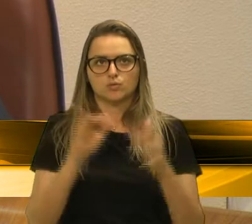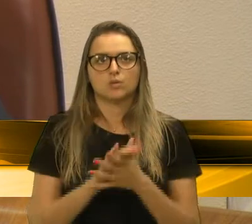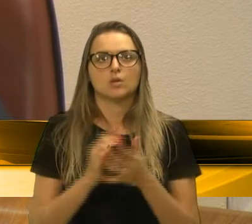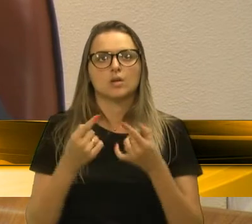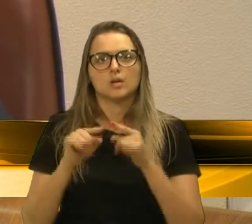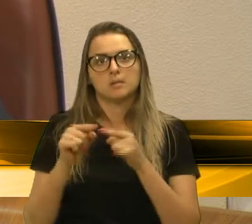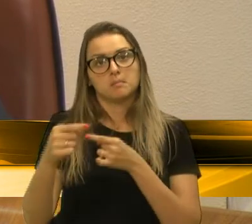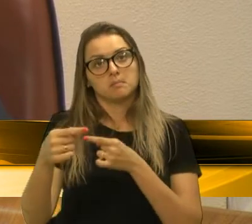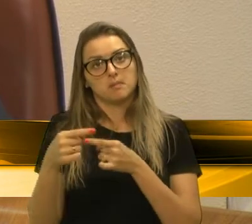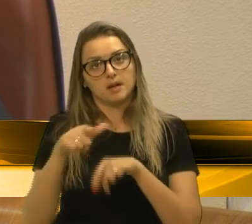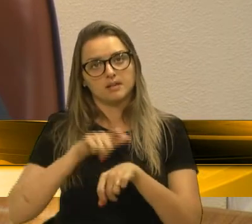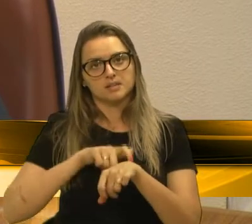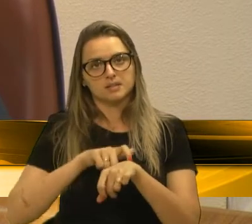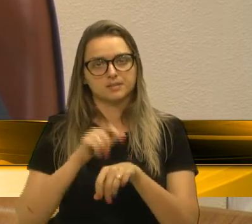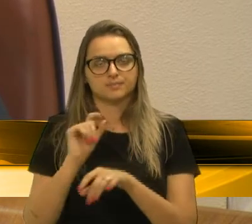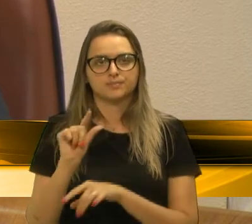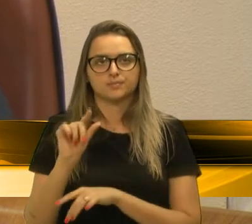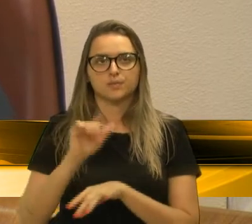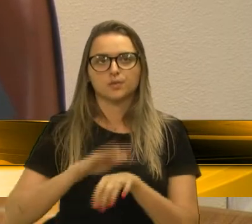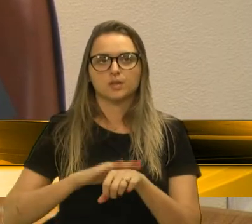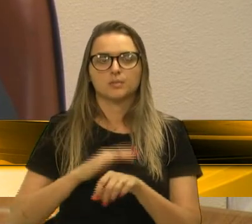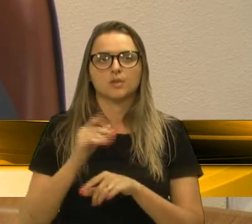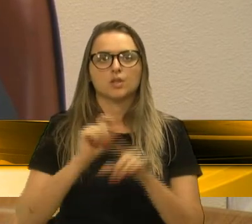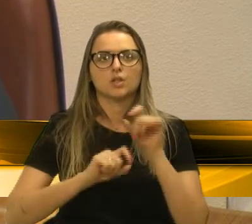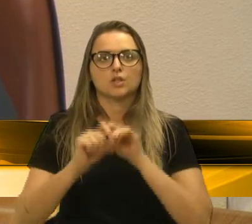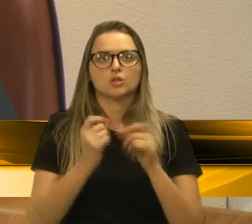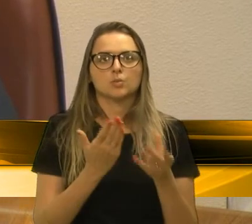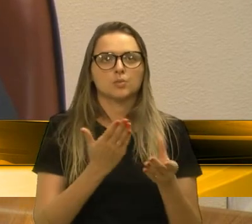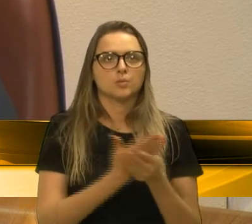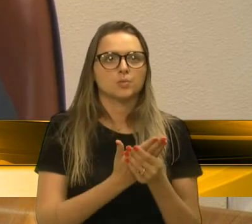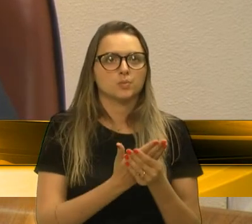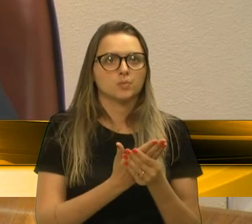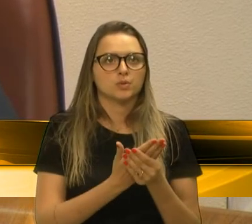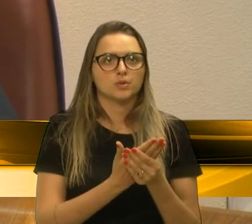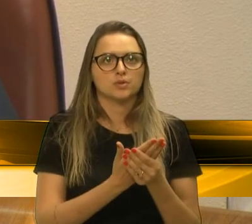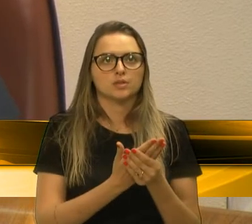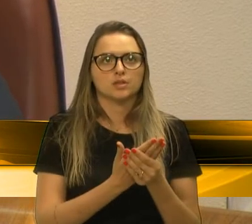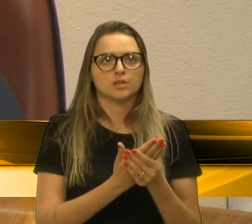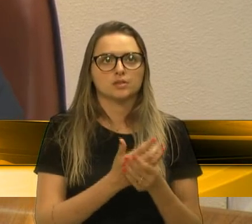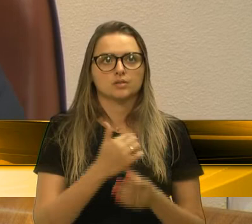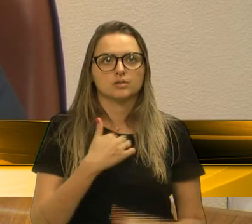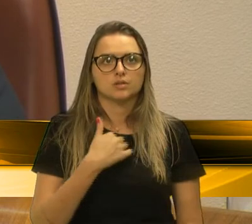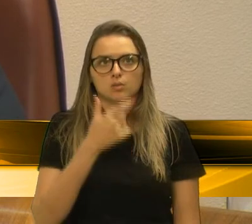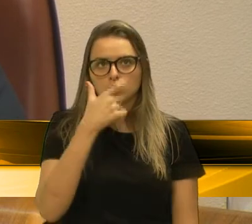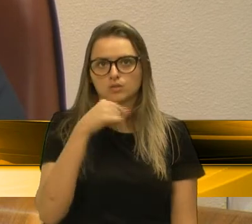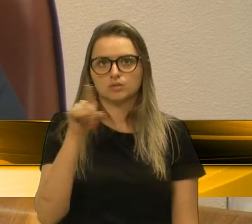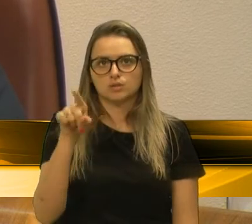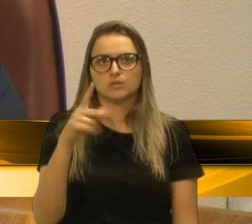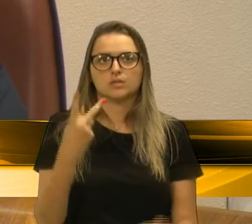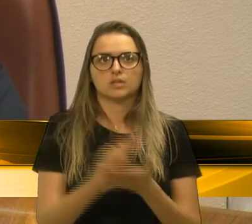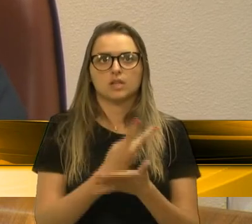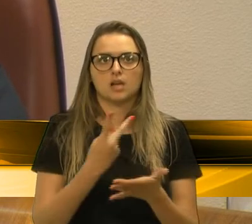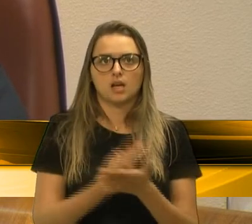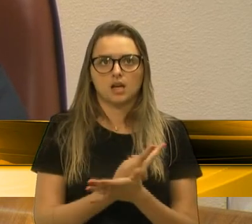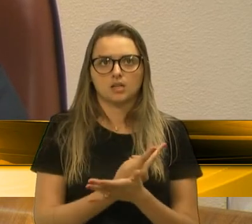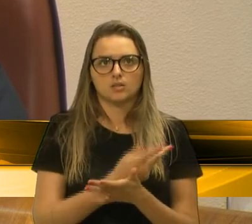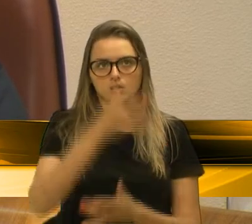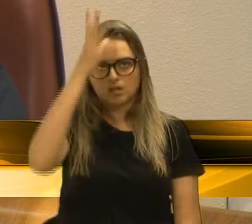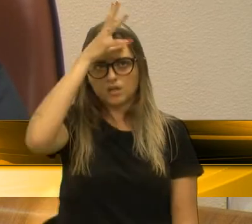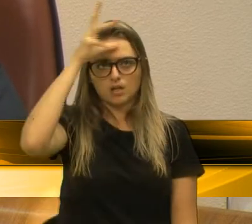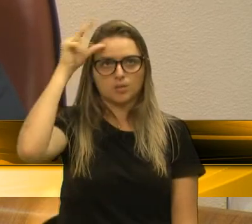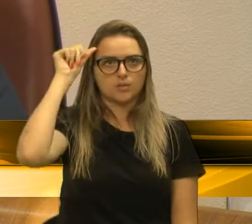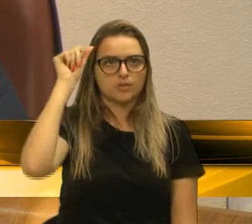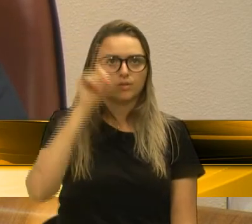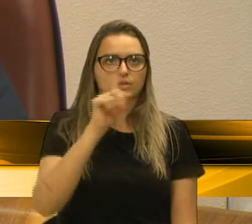breve, obviamente. Com relação ao processo, eu sinto lhe dizer, mas acho que o senhor está equivocado. O município de Caxias do Sul não vai